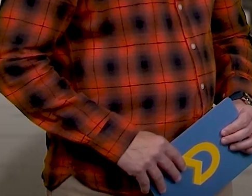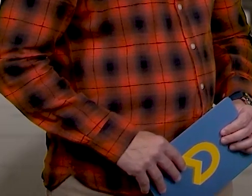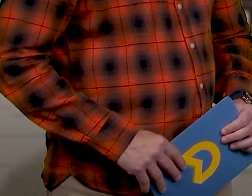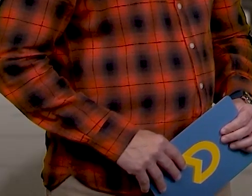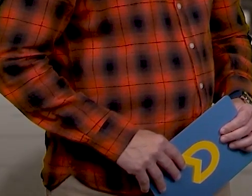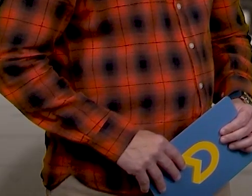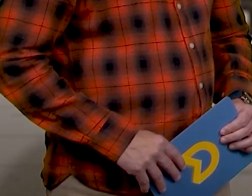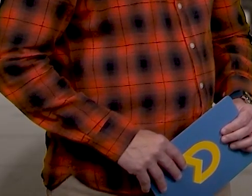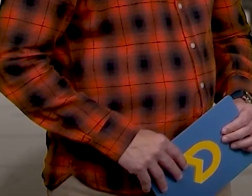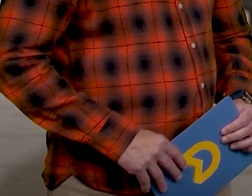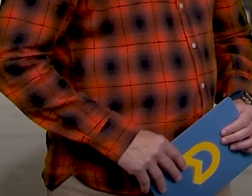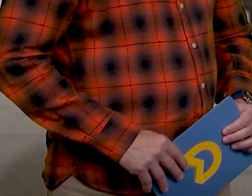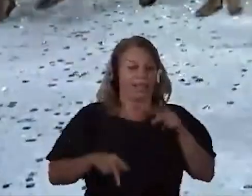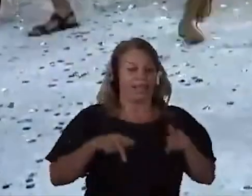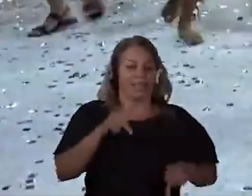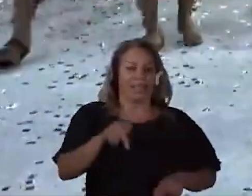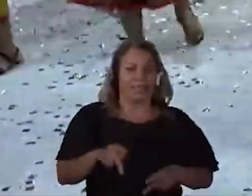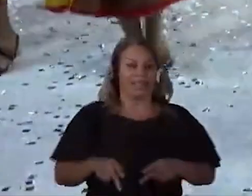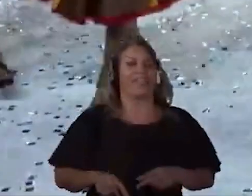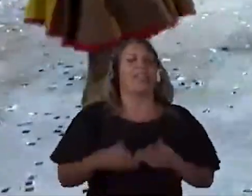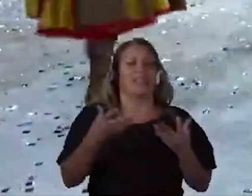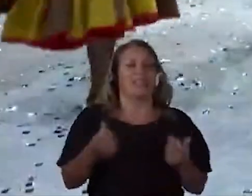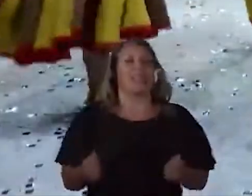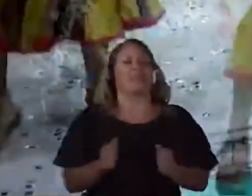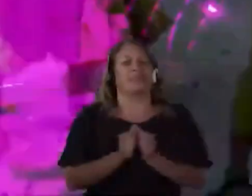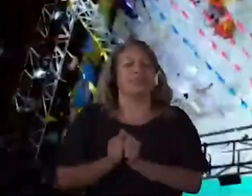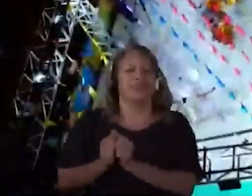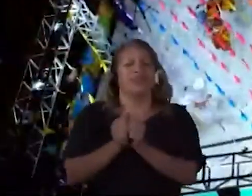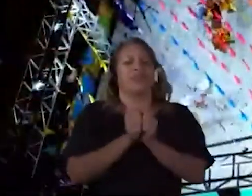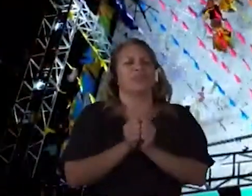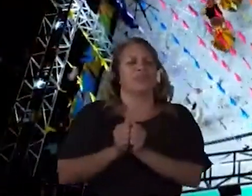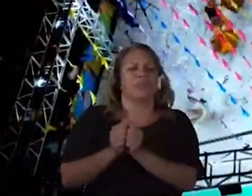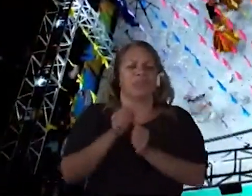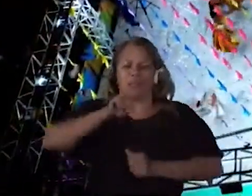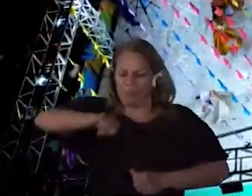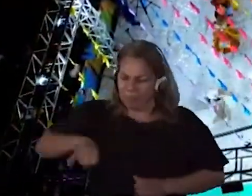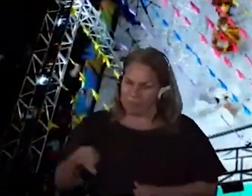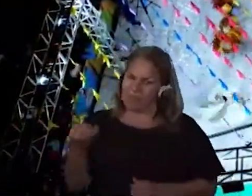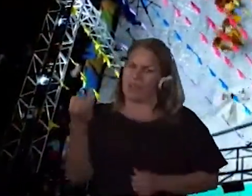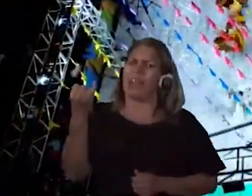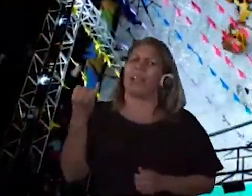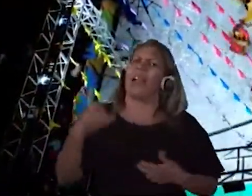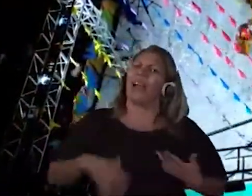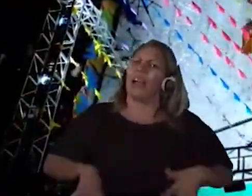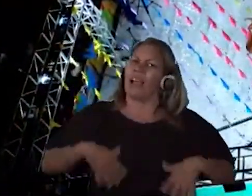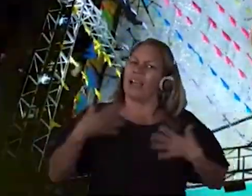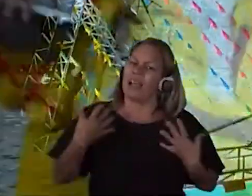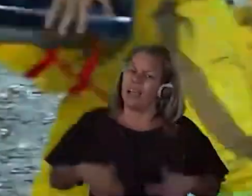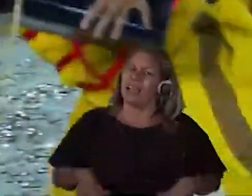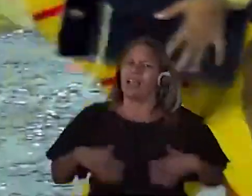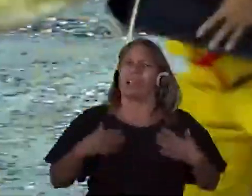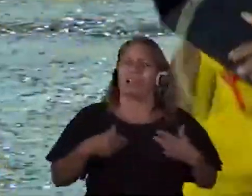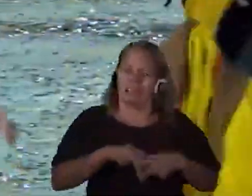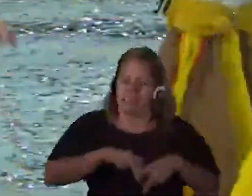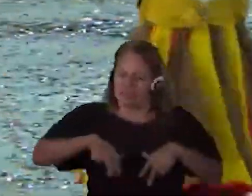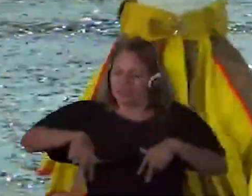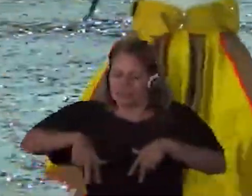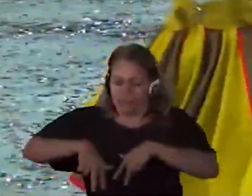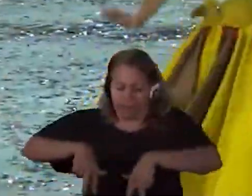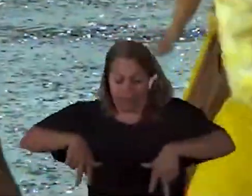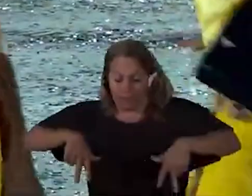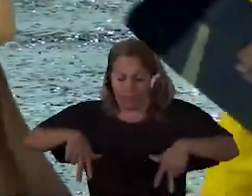sei se você chama de quadra, pátio, tablado, né? O espaço onde vocês dançam, se apresentam, né? Qual que é o sentimento, a